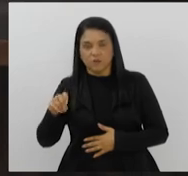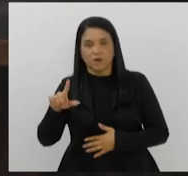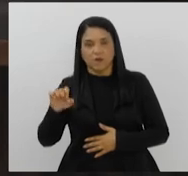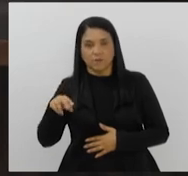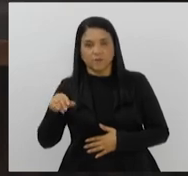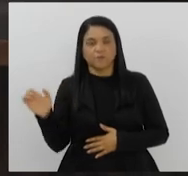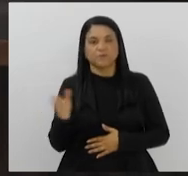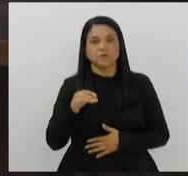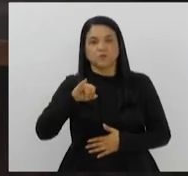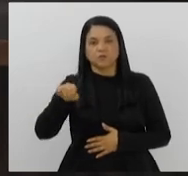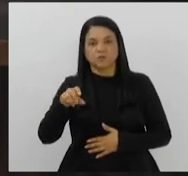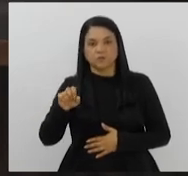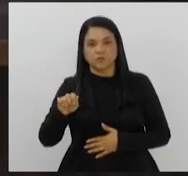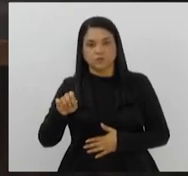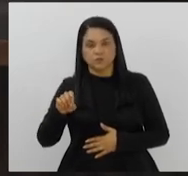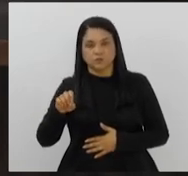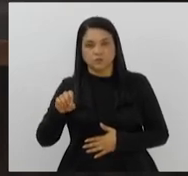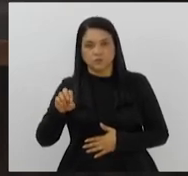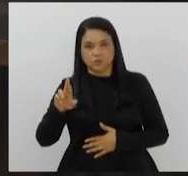Neto,